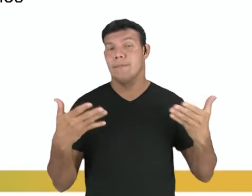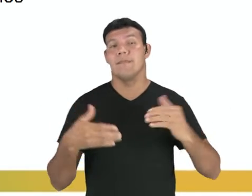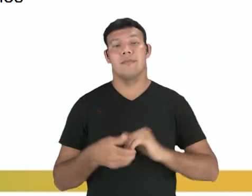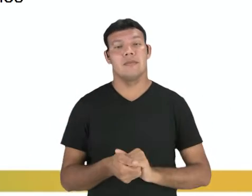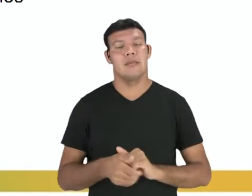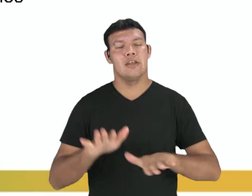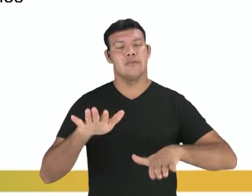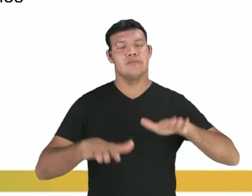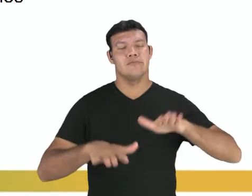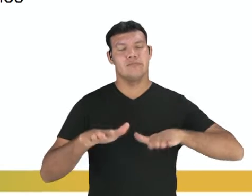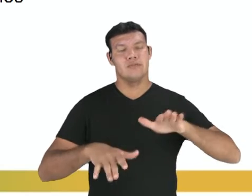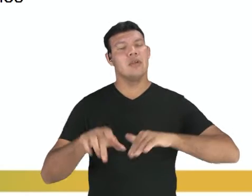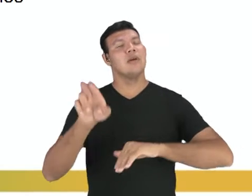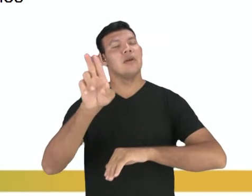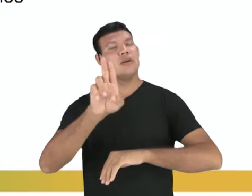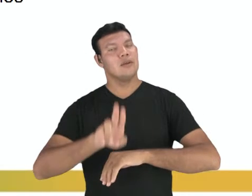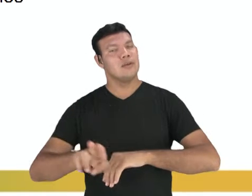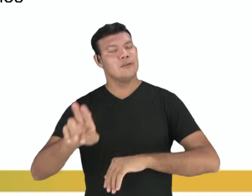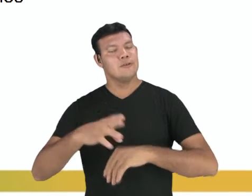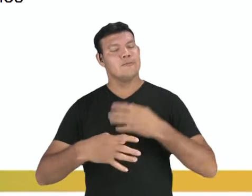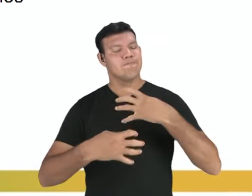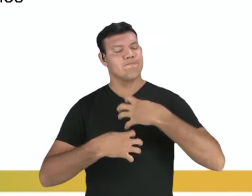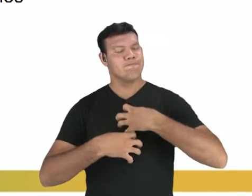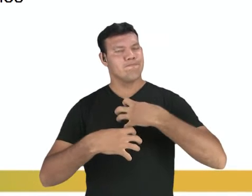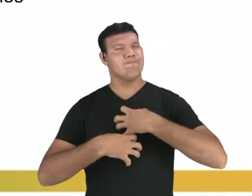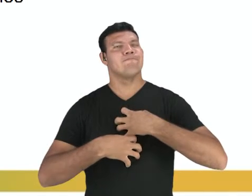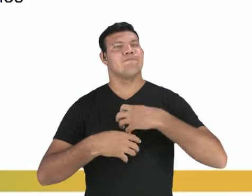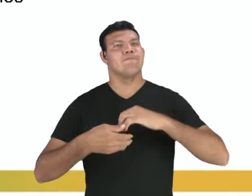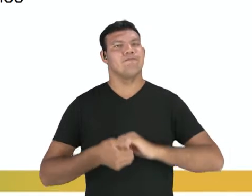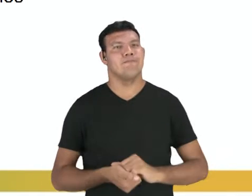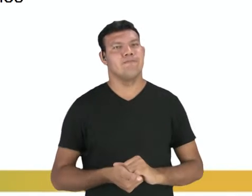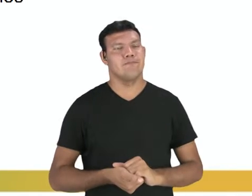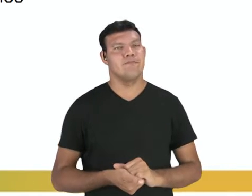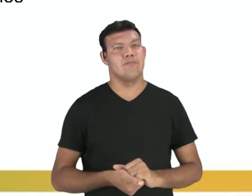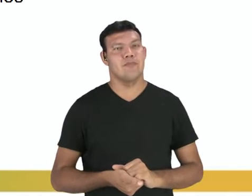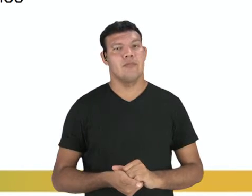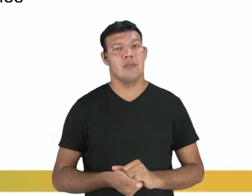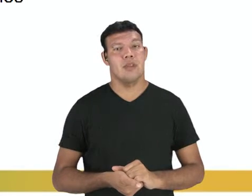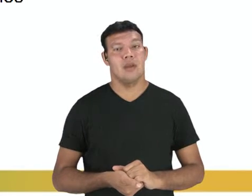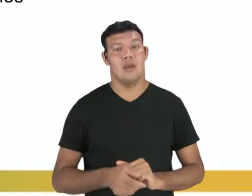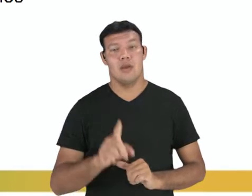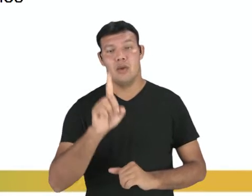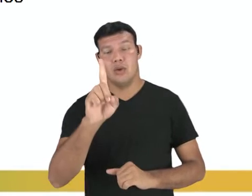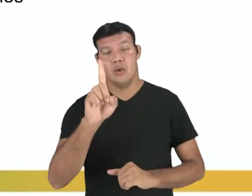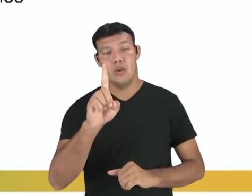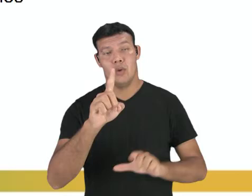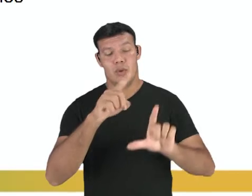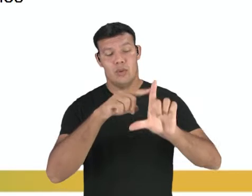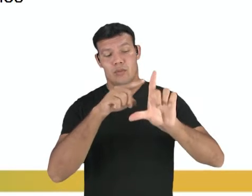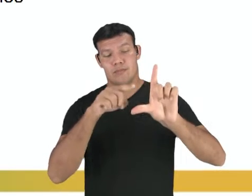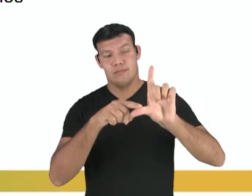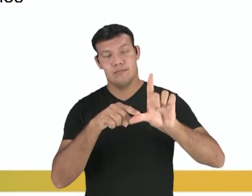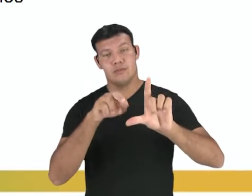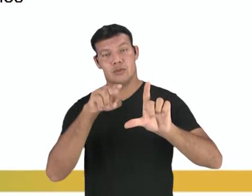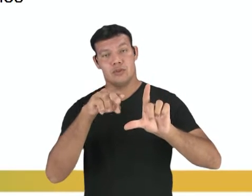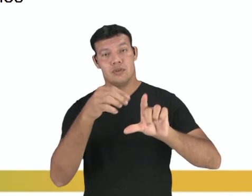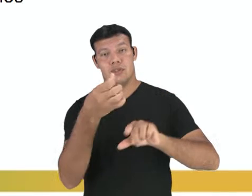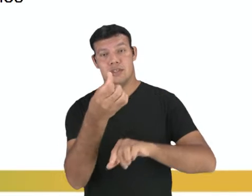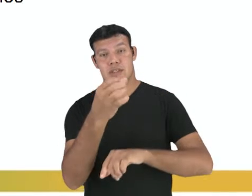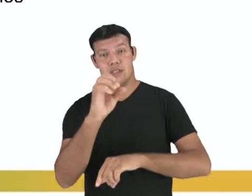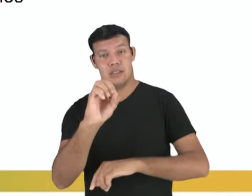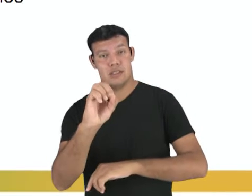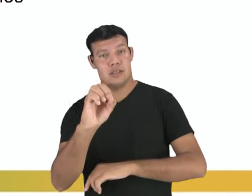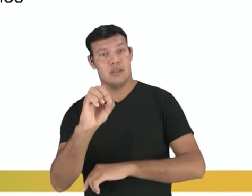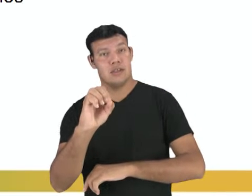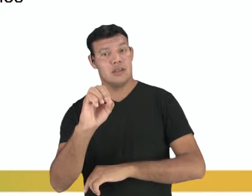às vezes nós usamos o sentido de dizer um grau é igual a 60 minutos Quanto vale um